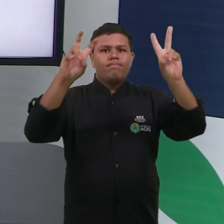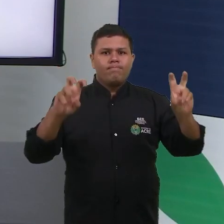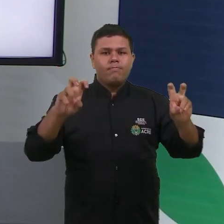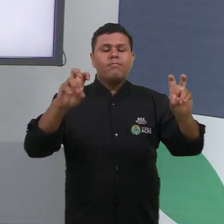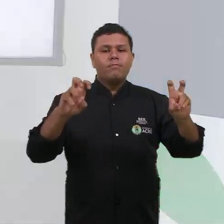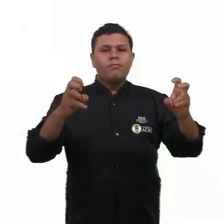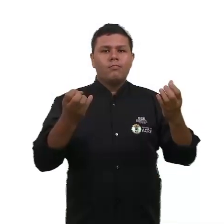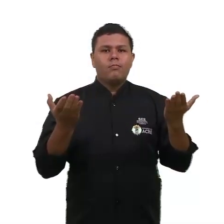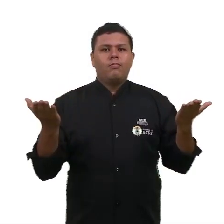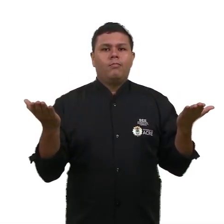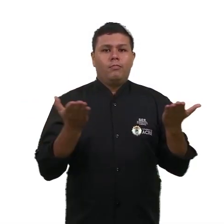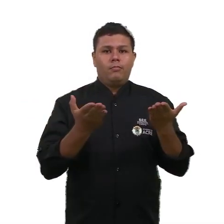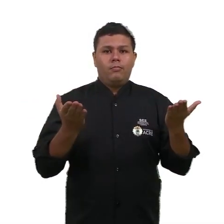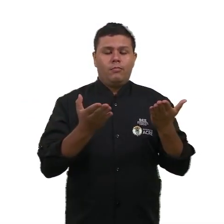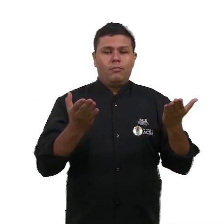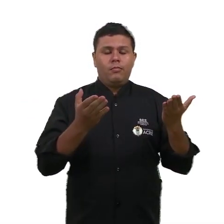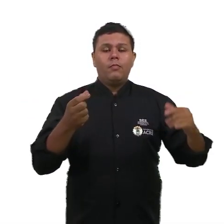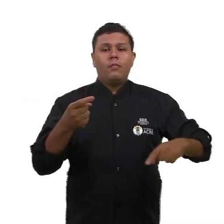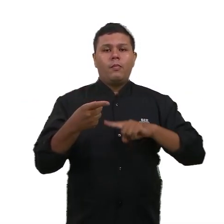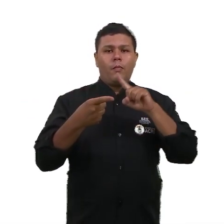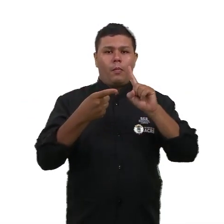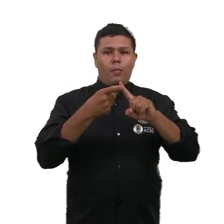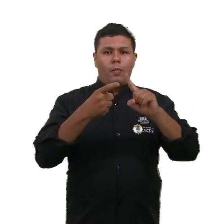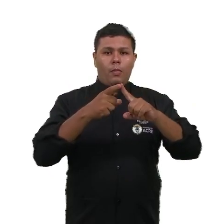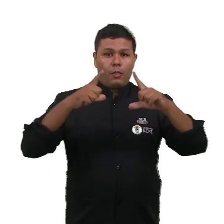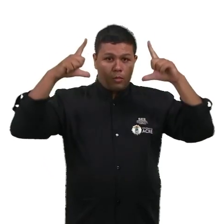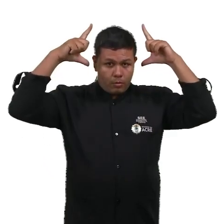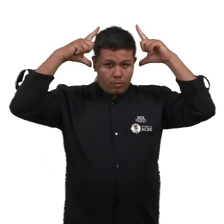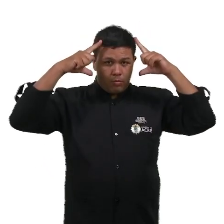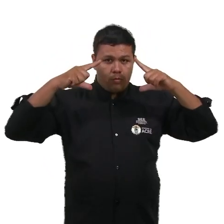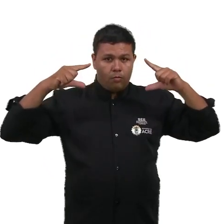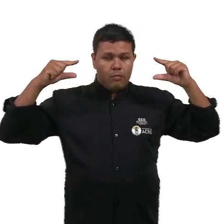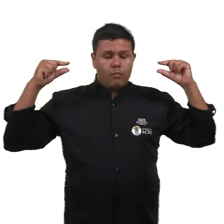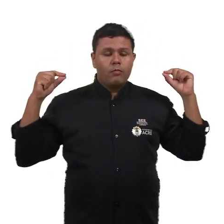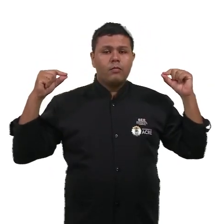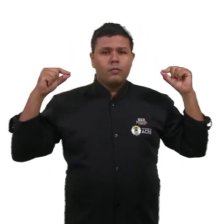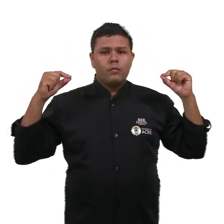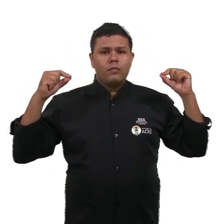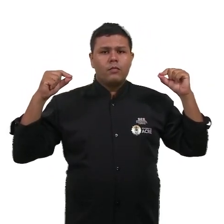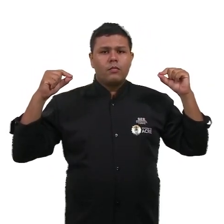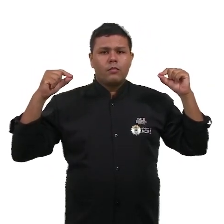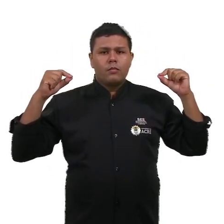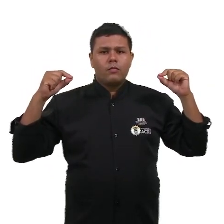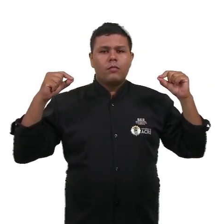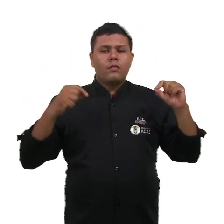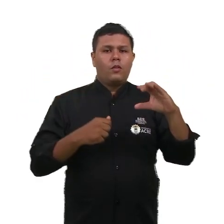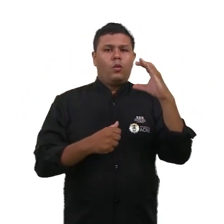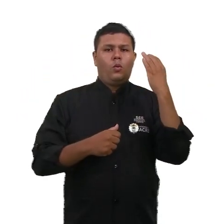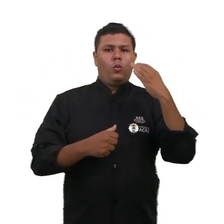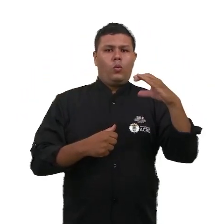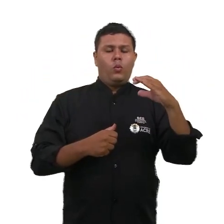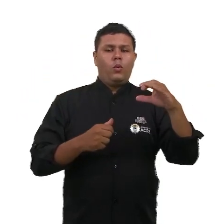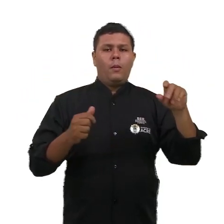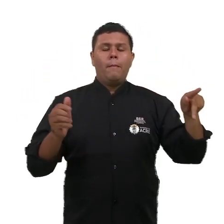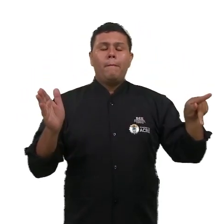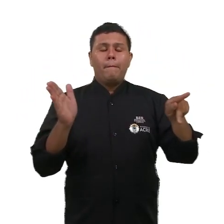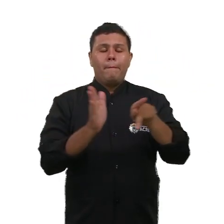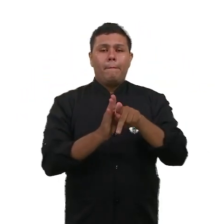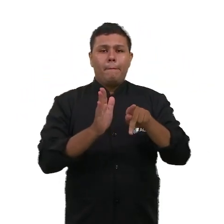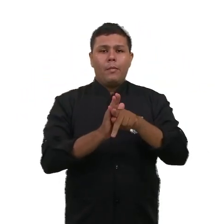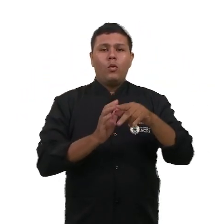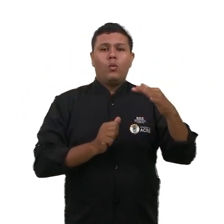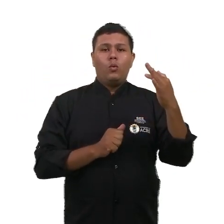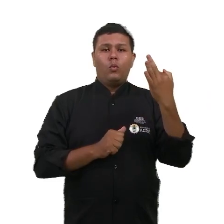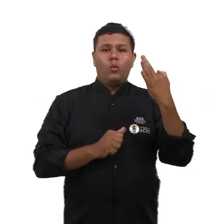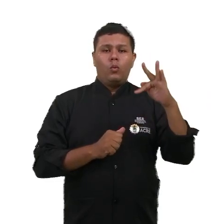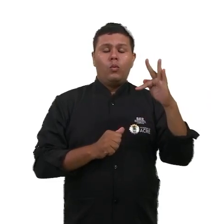a gente vem aqui. O Lamarckismo, foi um cientista francês que viveu nos anos